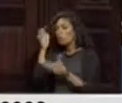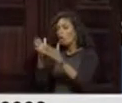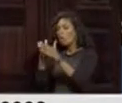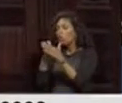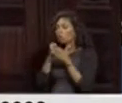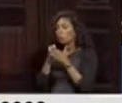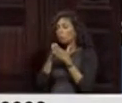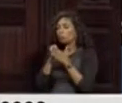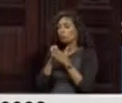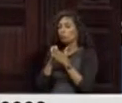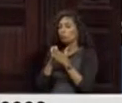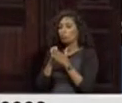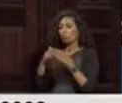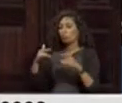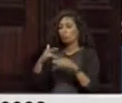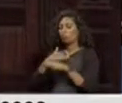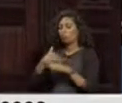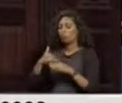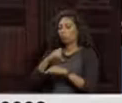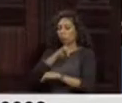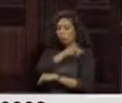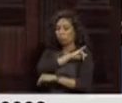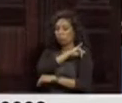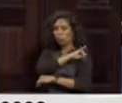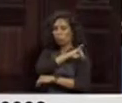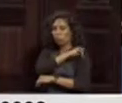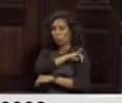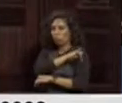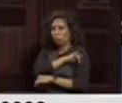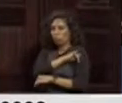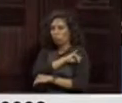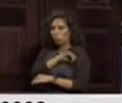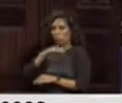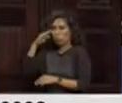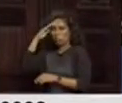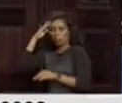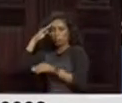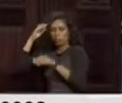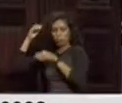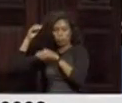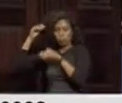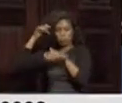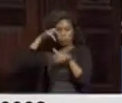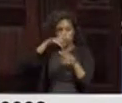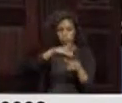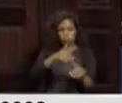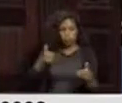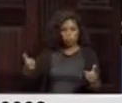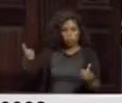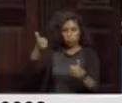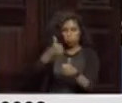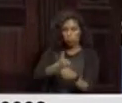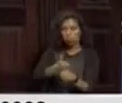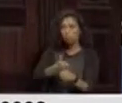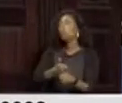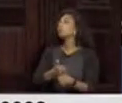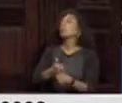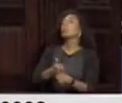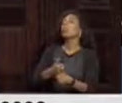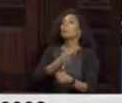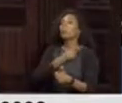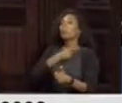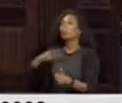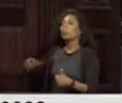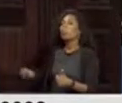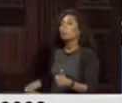gostemos ou não dele. Eu me incluo daqueles que não gostam e também